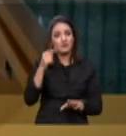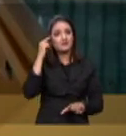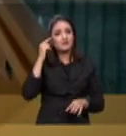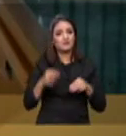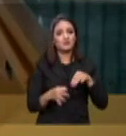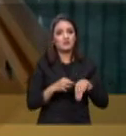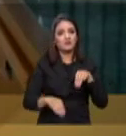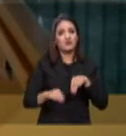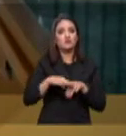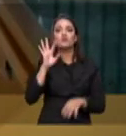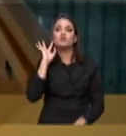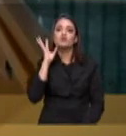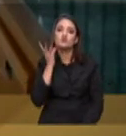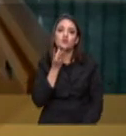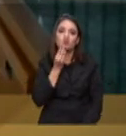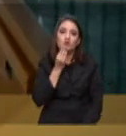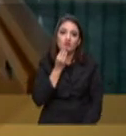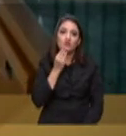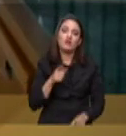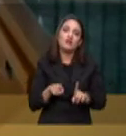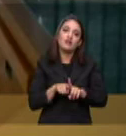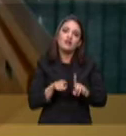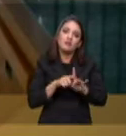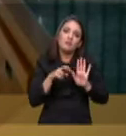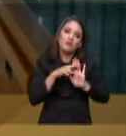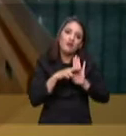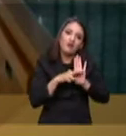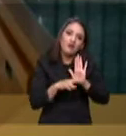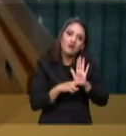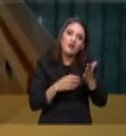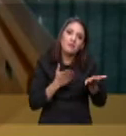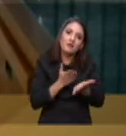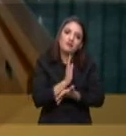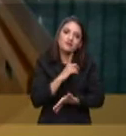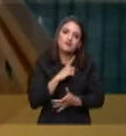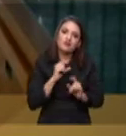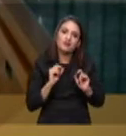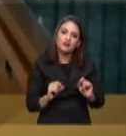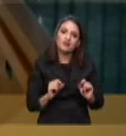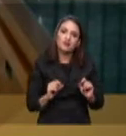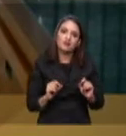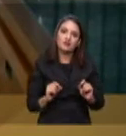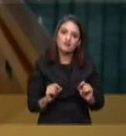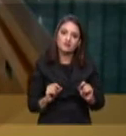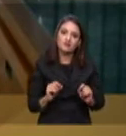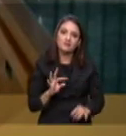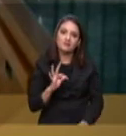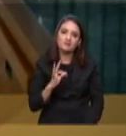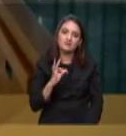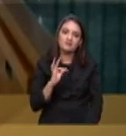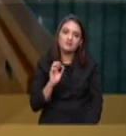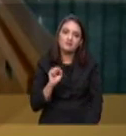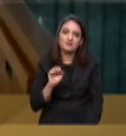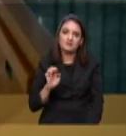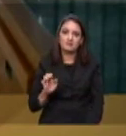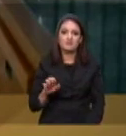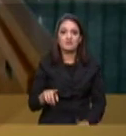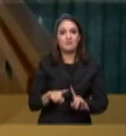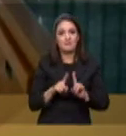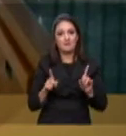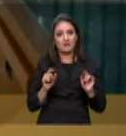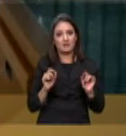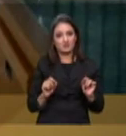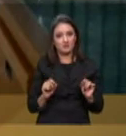até levantou hoje, e a regulamentação que já existe na resolução do Tribunal Superior Eleitoral. Mas na